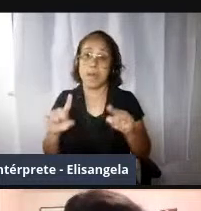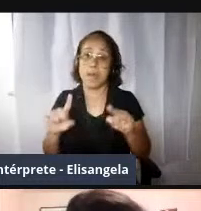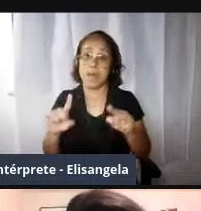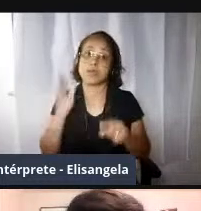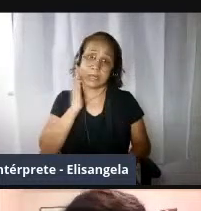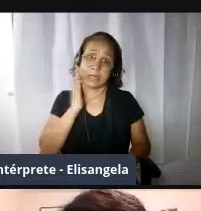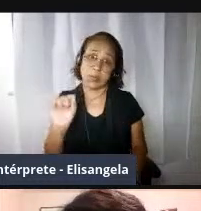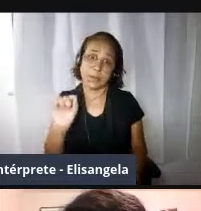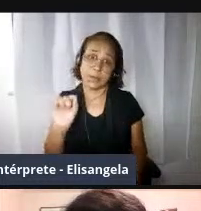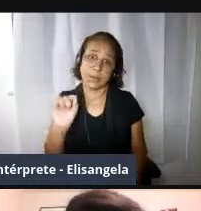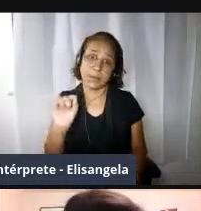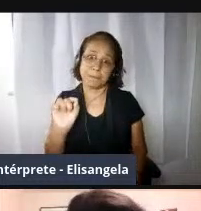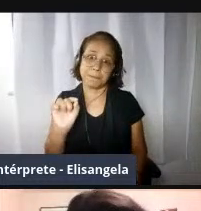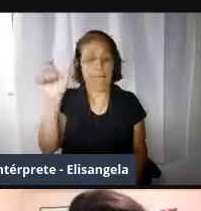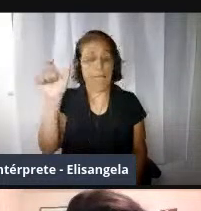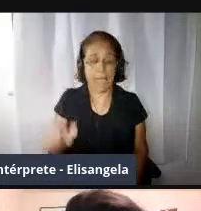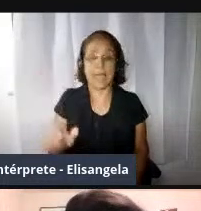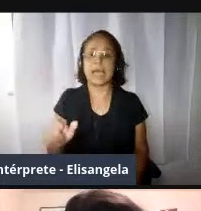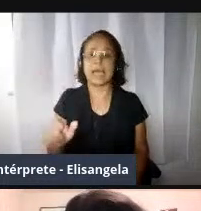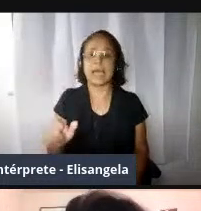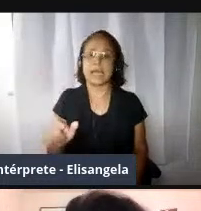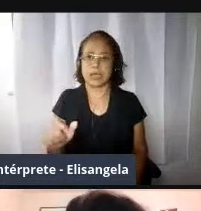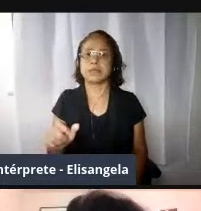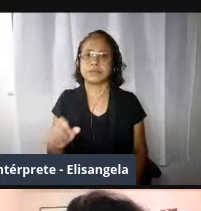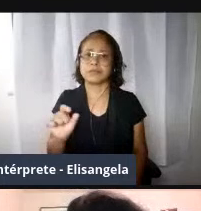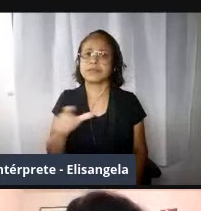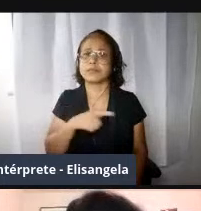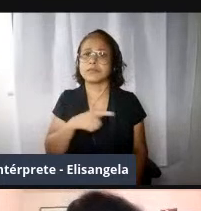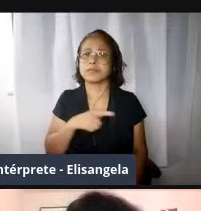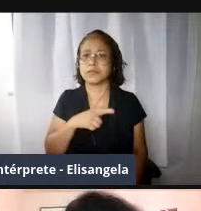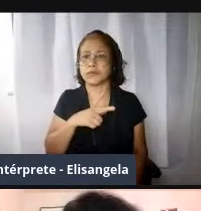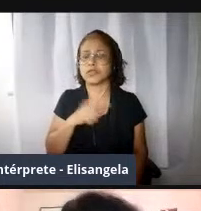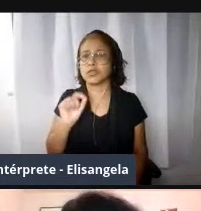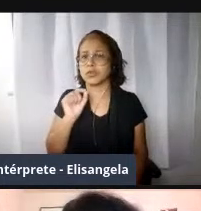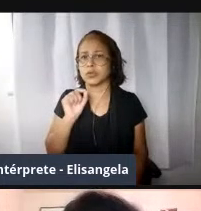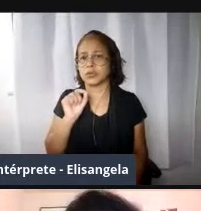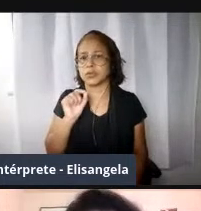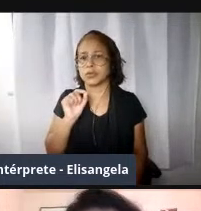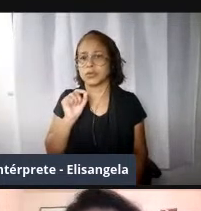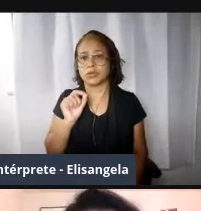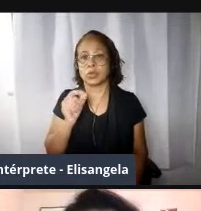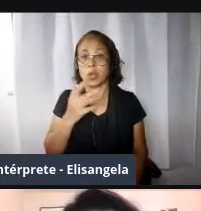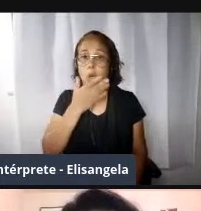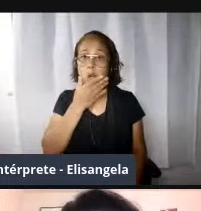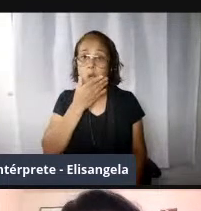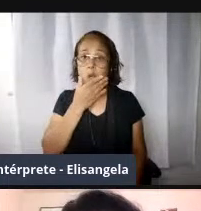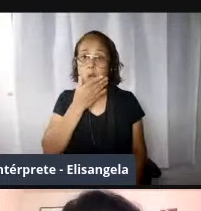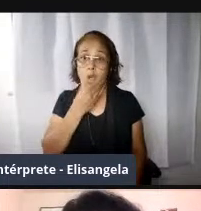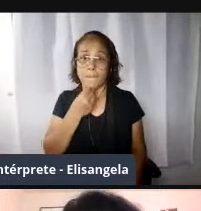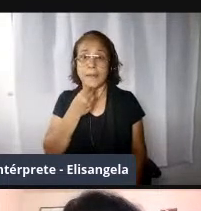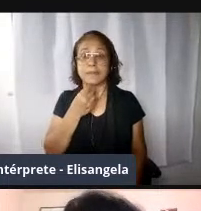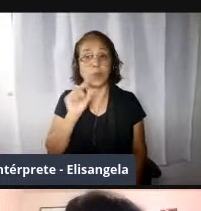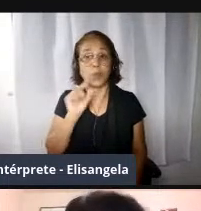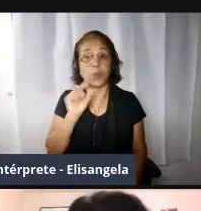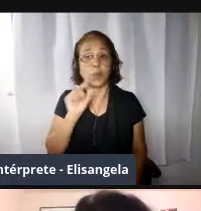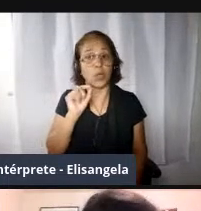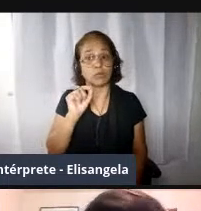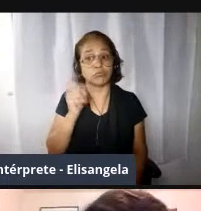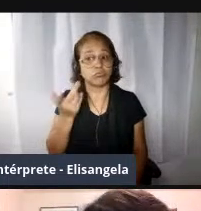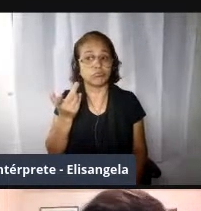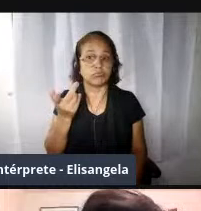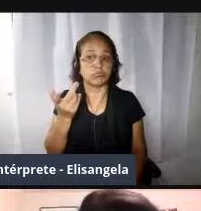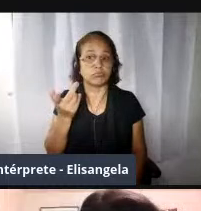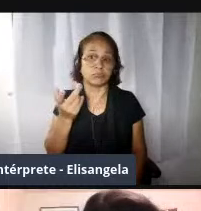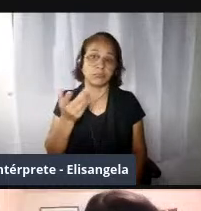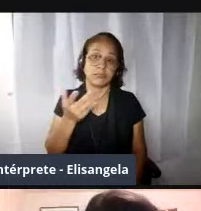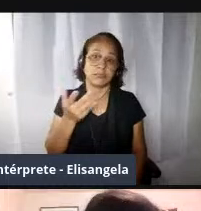de cor, né? Isso está em textos, em fontes, dizendo que ele é um homem de cor, e ele